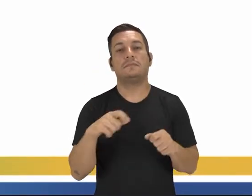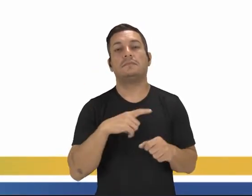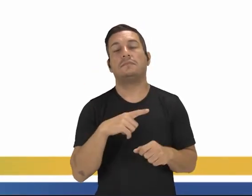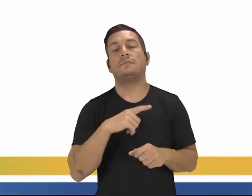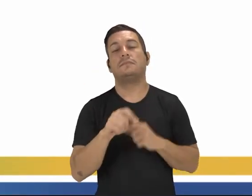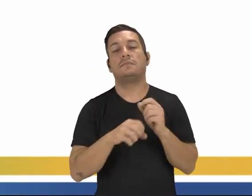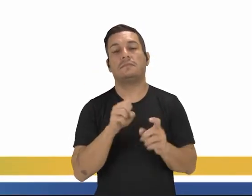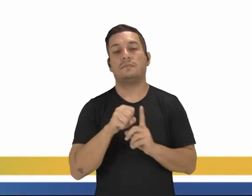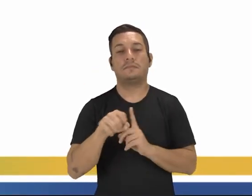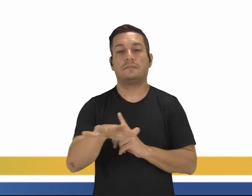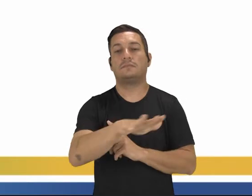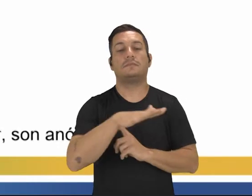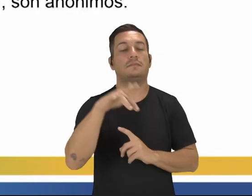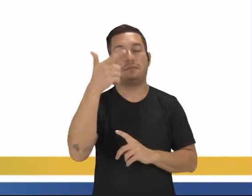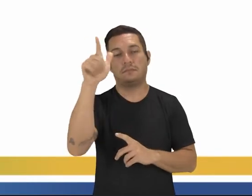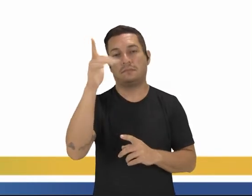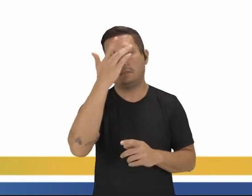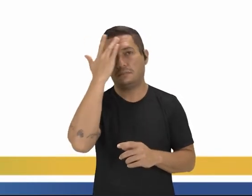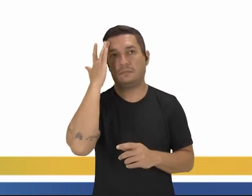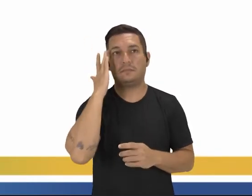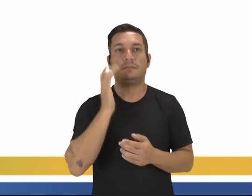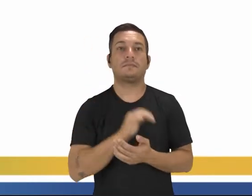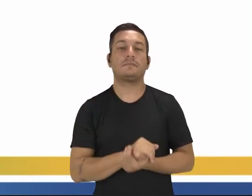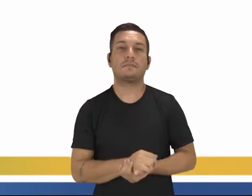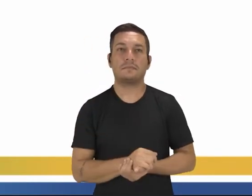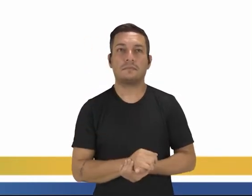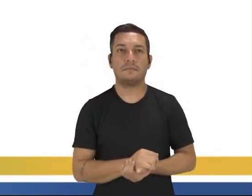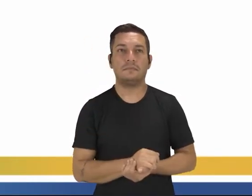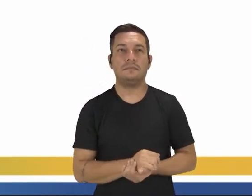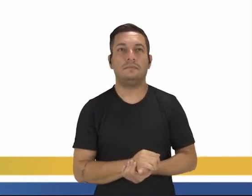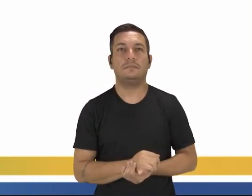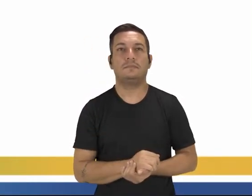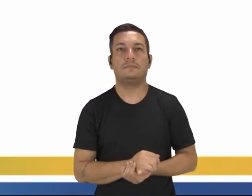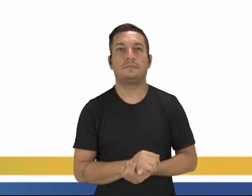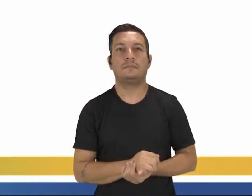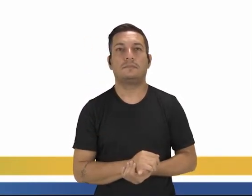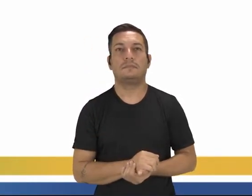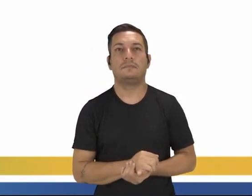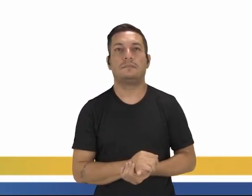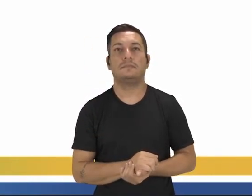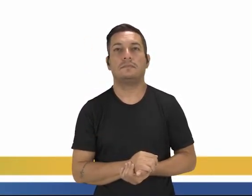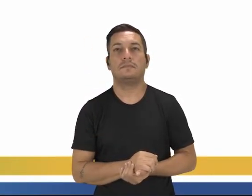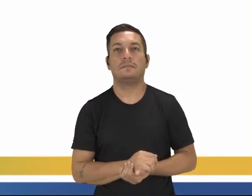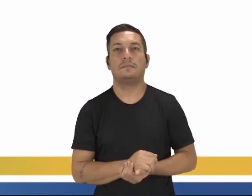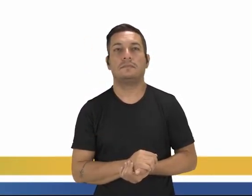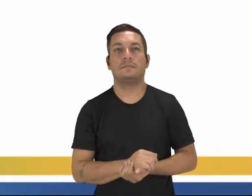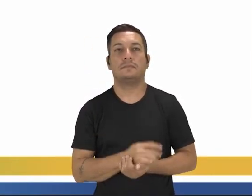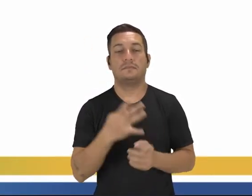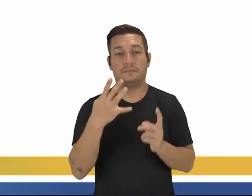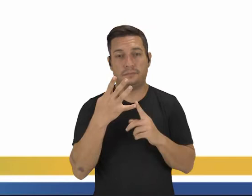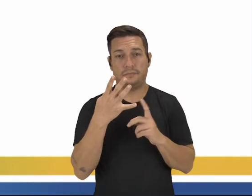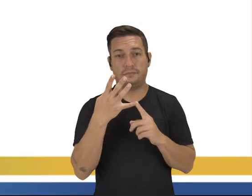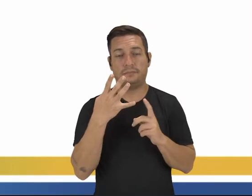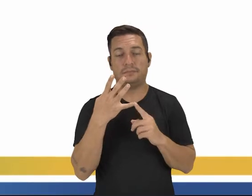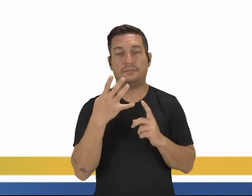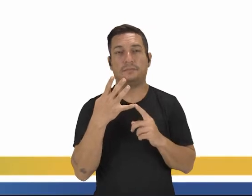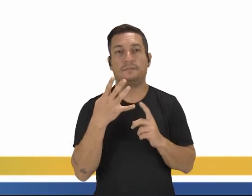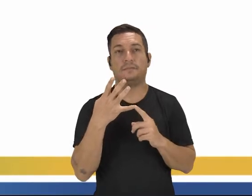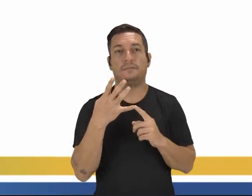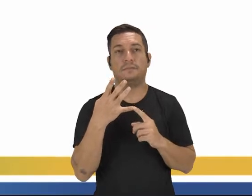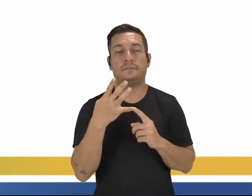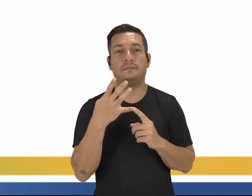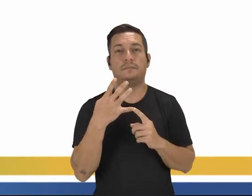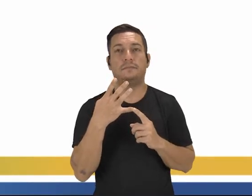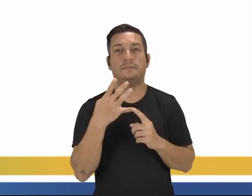esse ensinamento para outras. Por lo general, são observações de autor desconhecido,